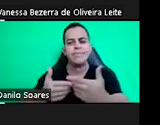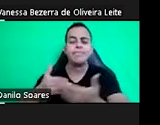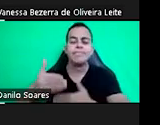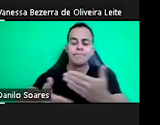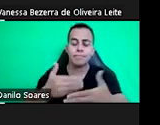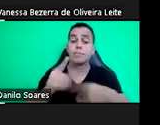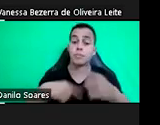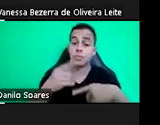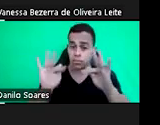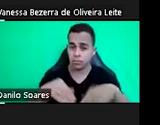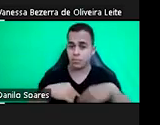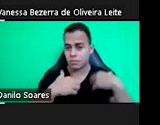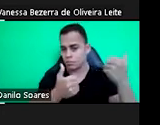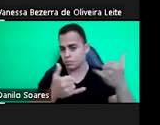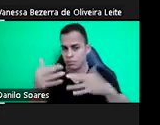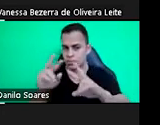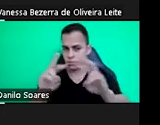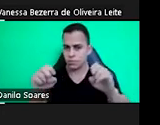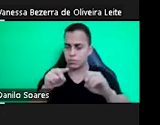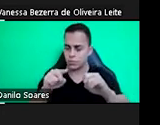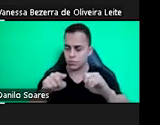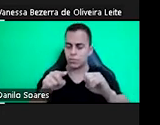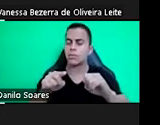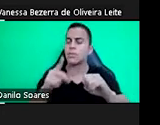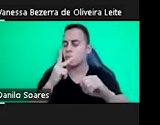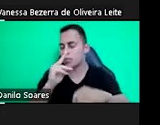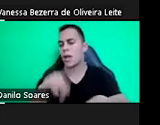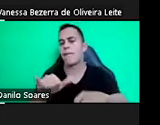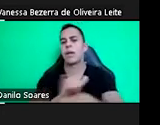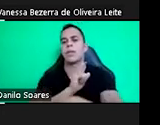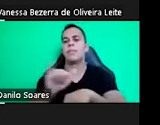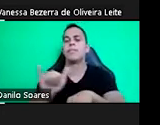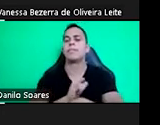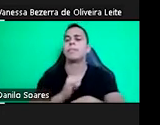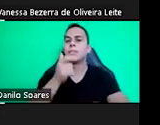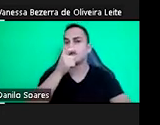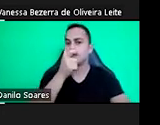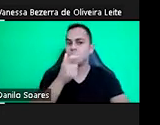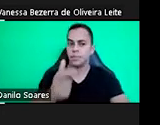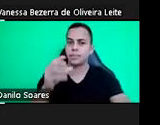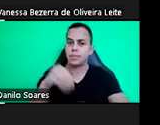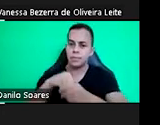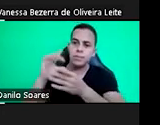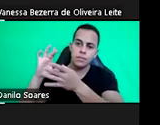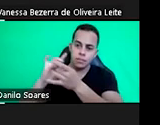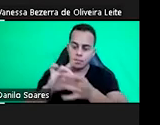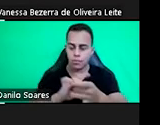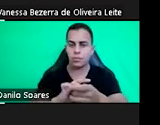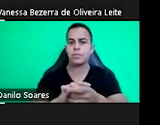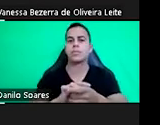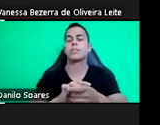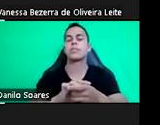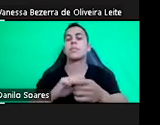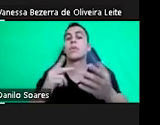scores poligênicos, que parecem ser uma ferramenta bastante interessante dentro desse contexto. Então, o que